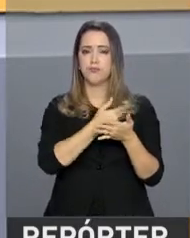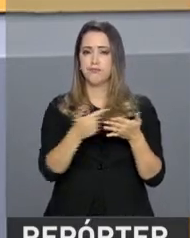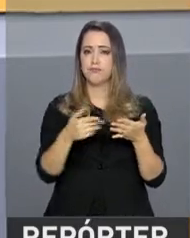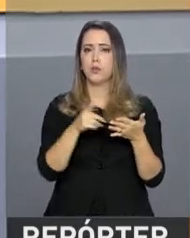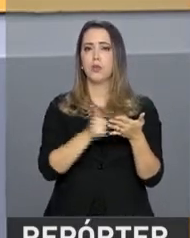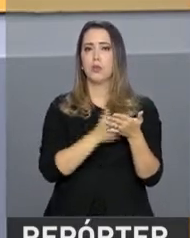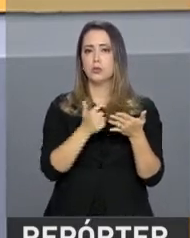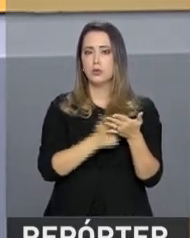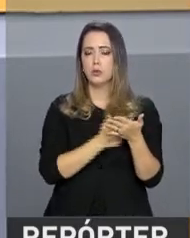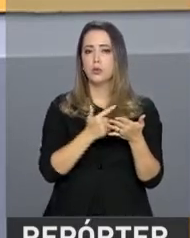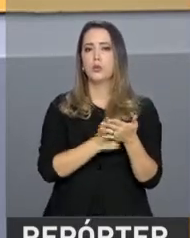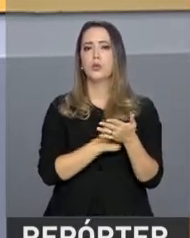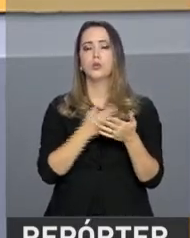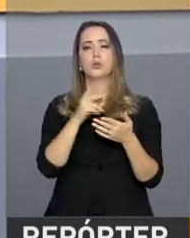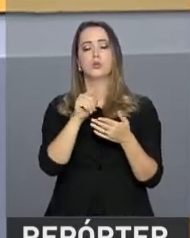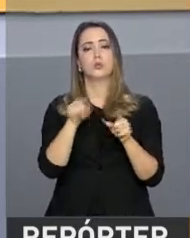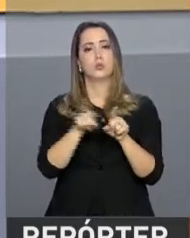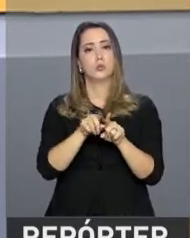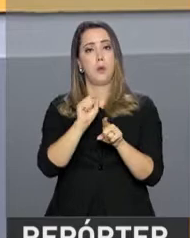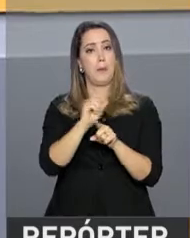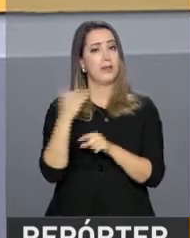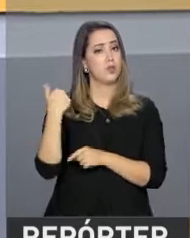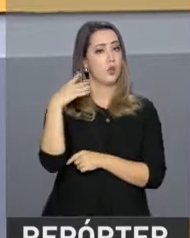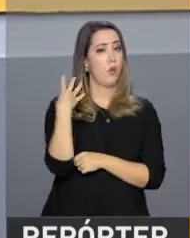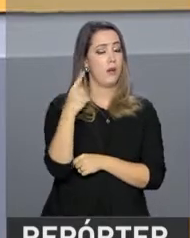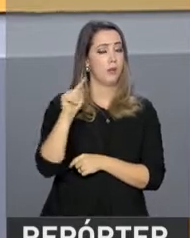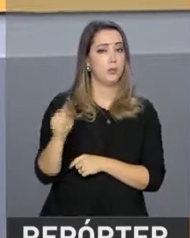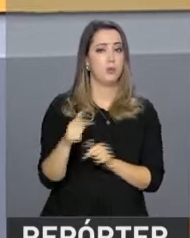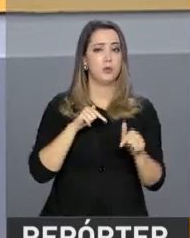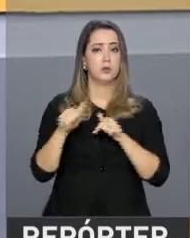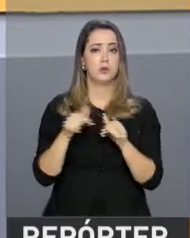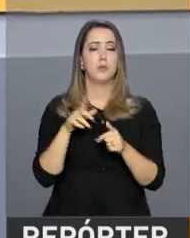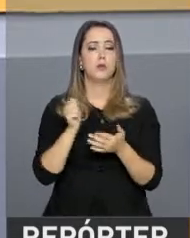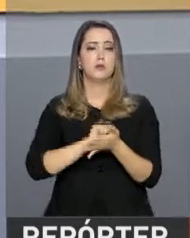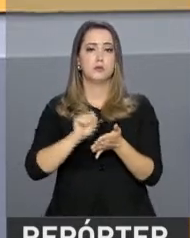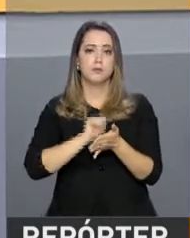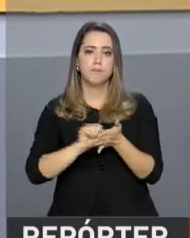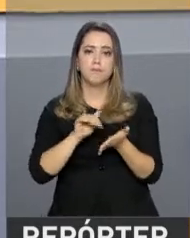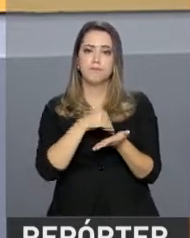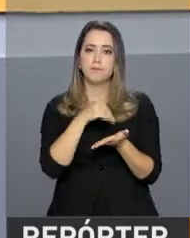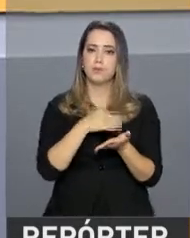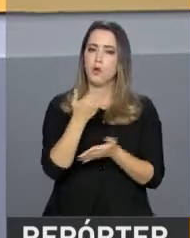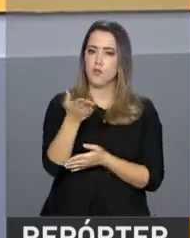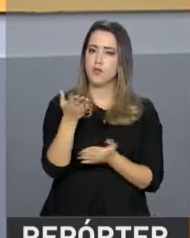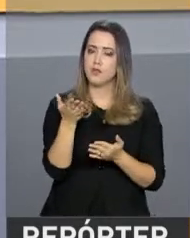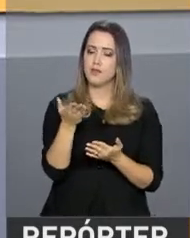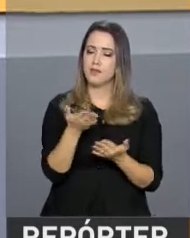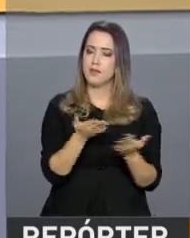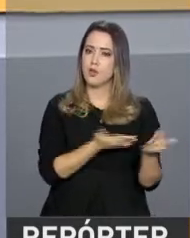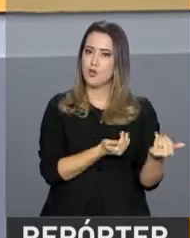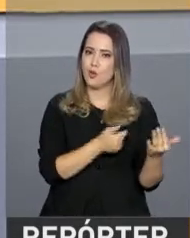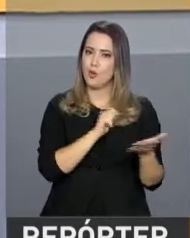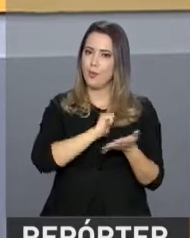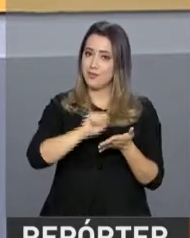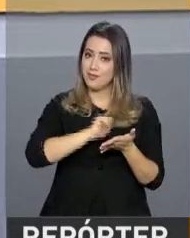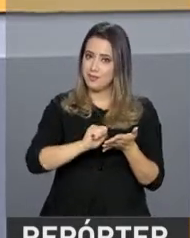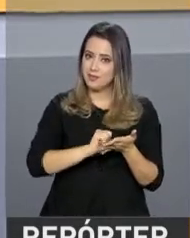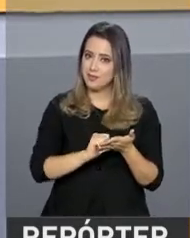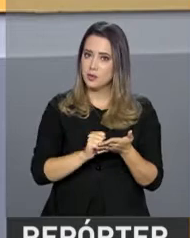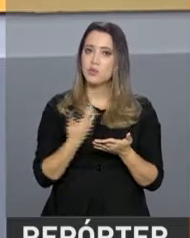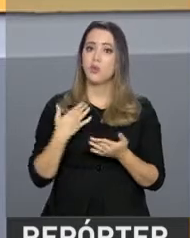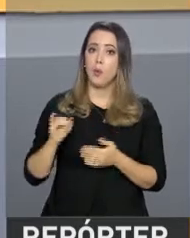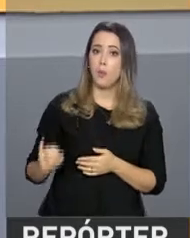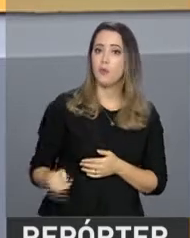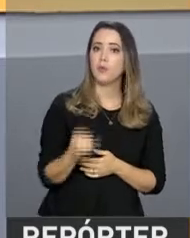quadrinhos mais de quatro mil trabalhos já foram inscritos e se você é um jovem escritor não perca a chance estão